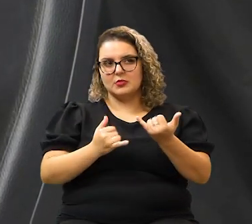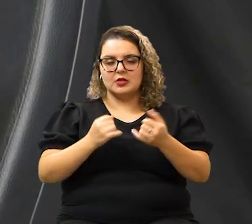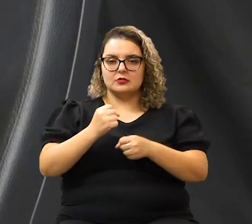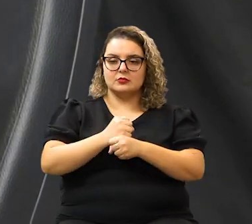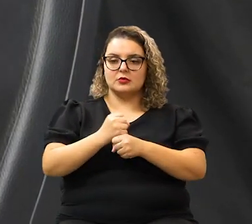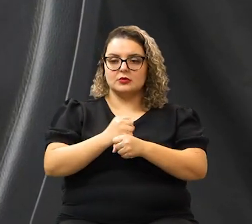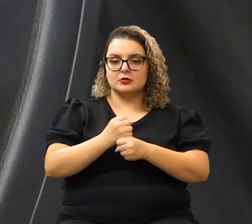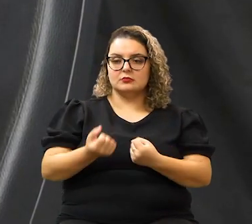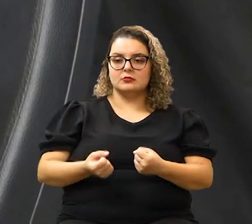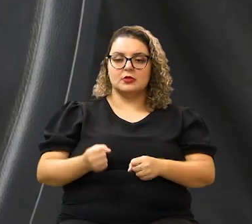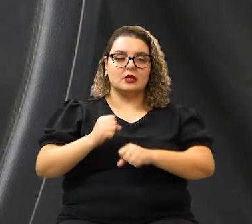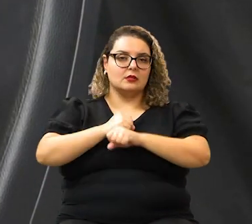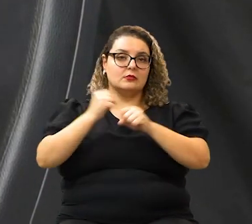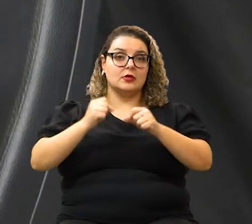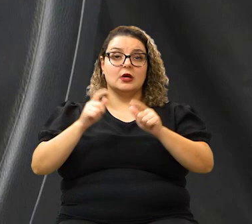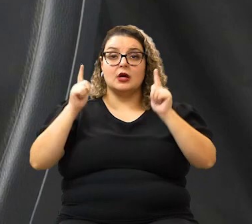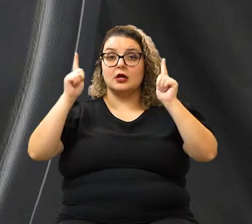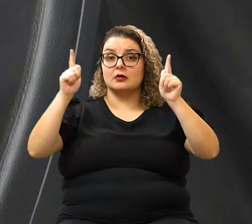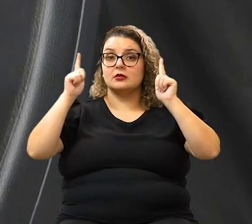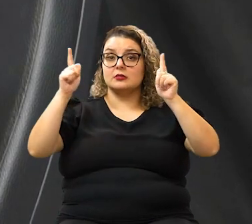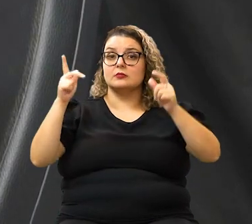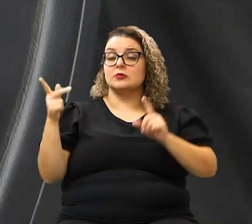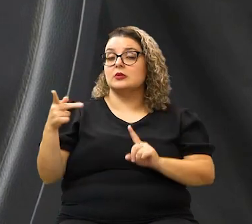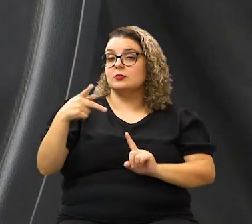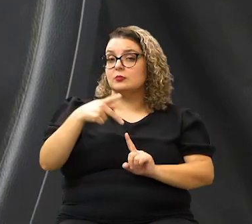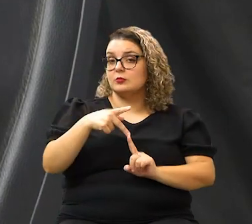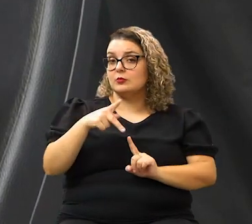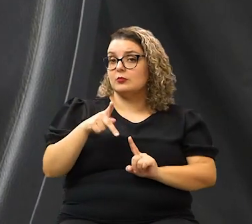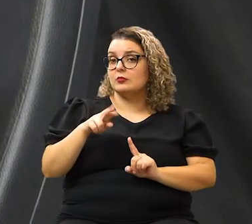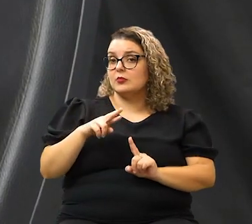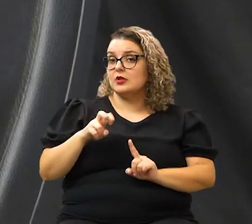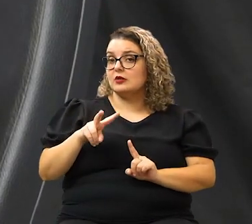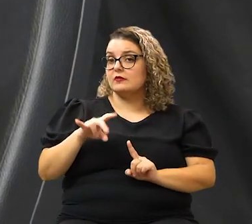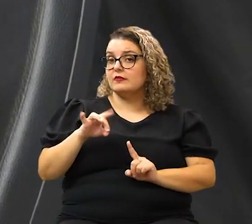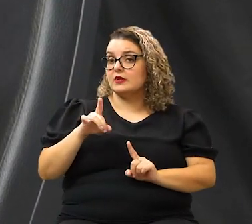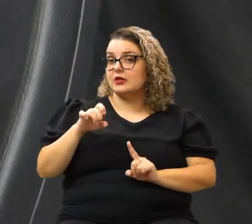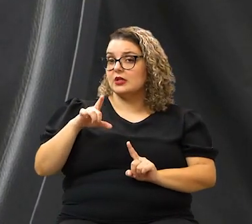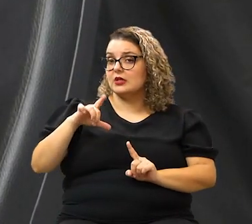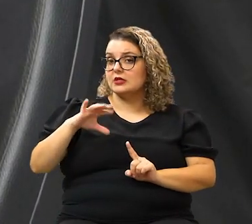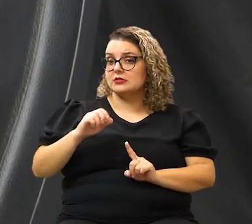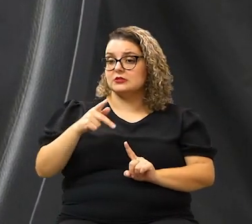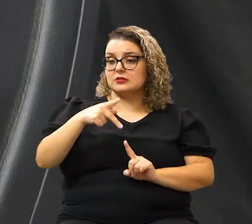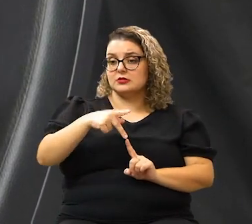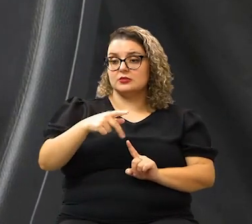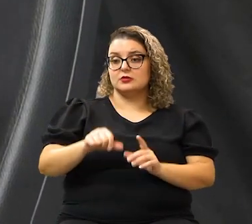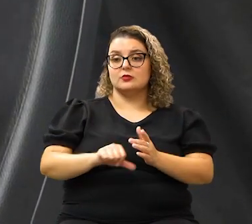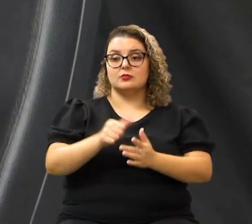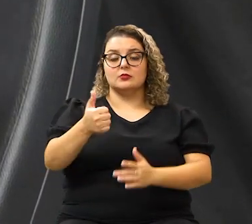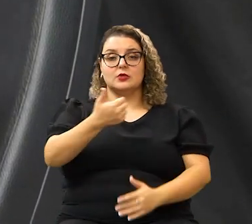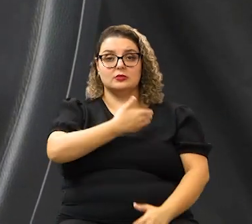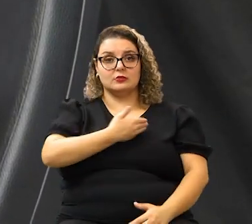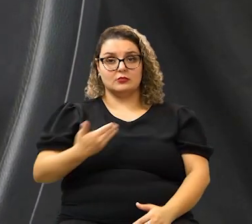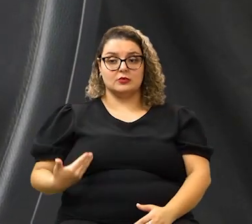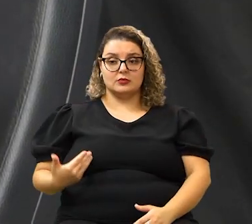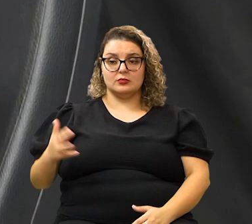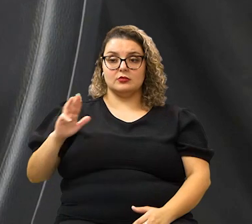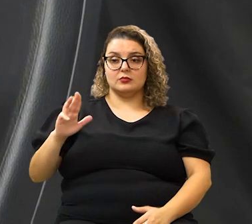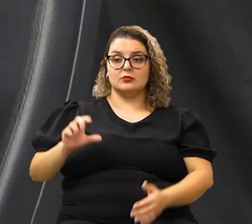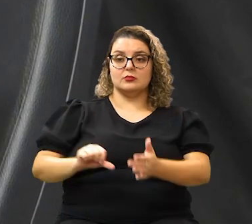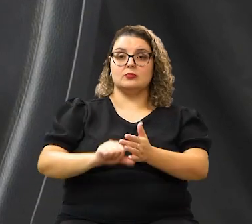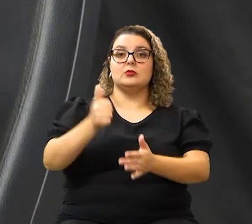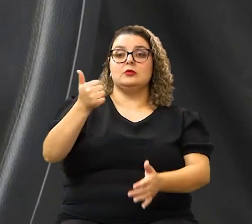Previdência, que foi o momento, era o primeiro ano do governo Lula, do primeiro governo Lula. O Lula foi